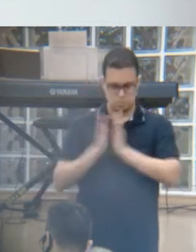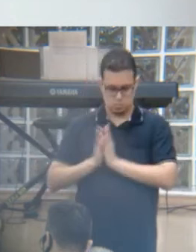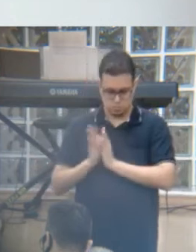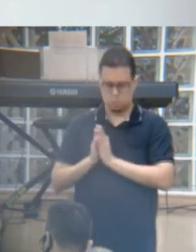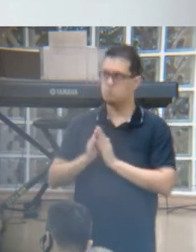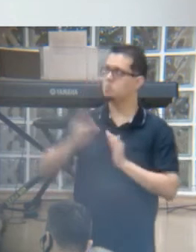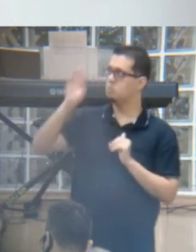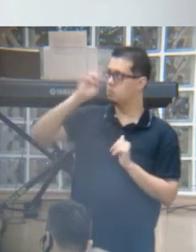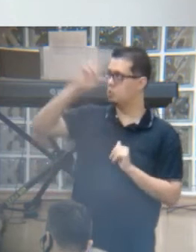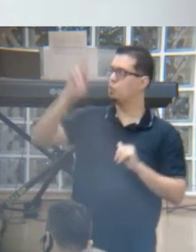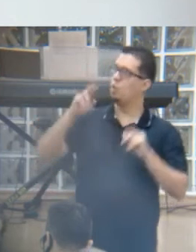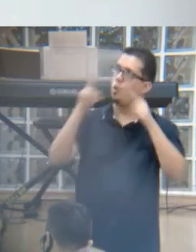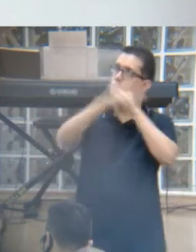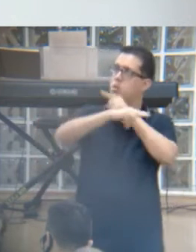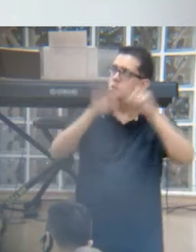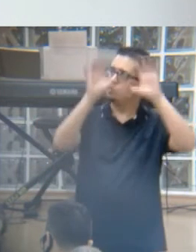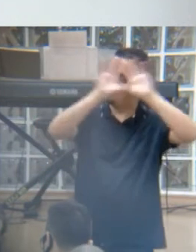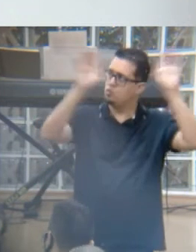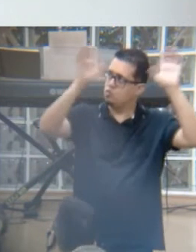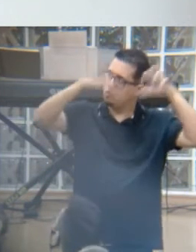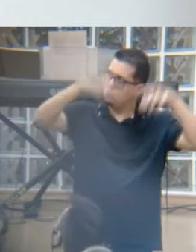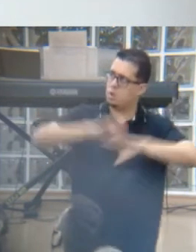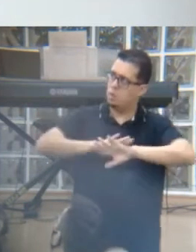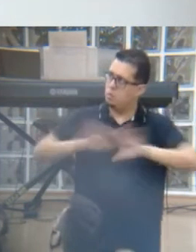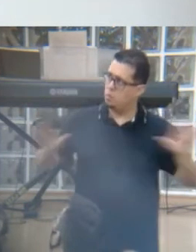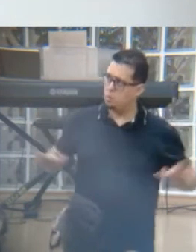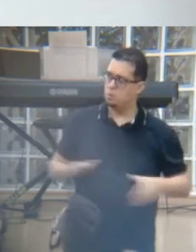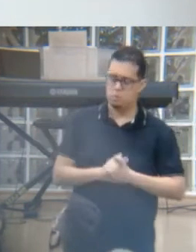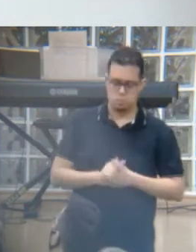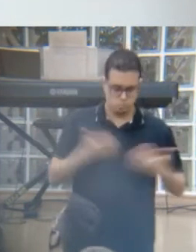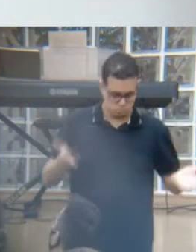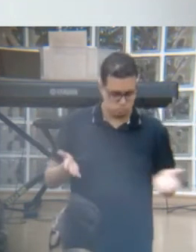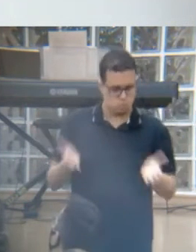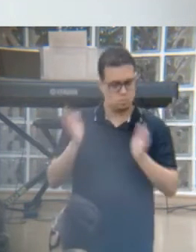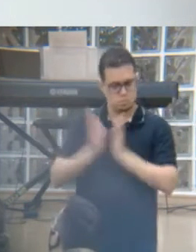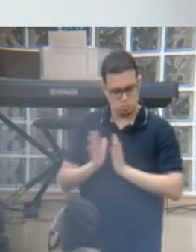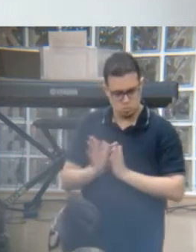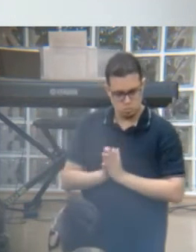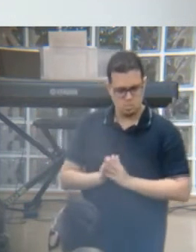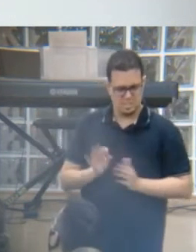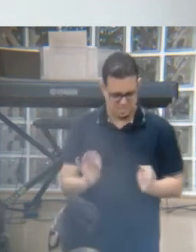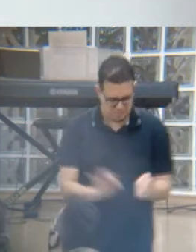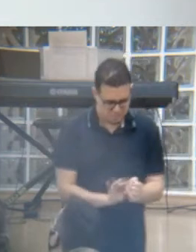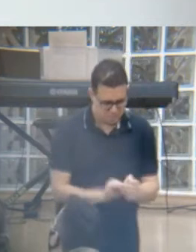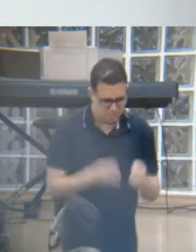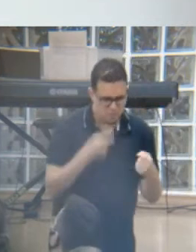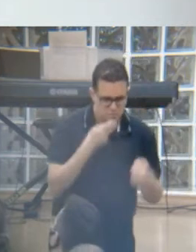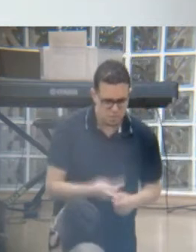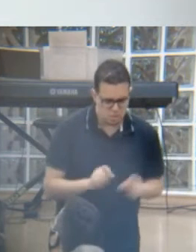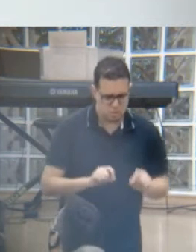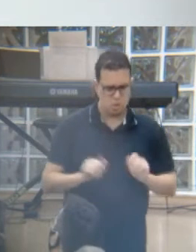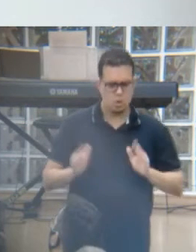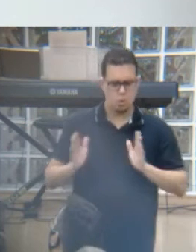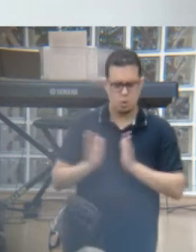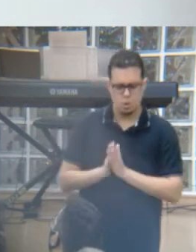chovesse. Diz ainda a palavra, ele orou com instância. Por isso a frase dá